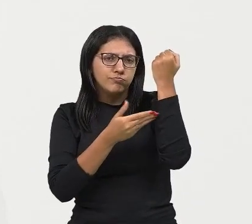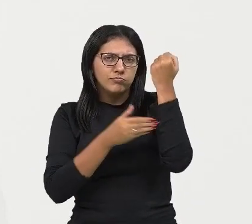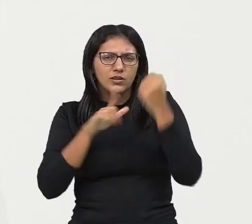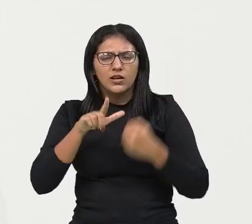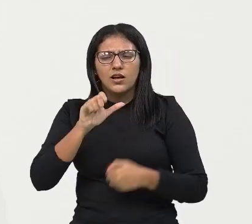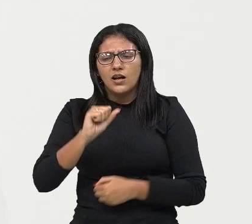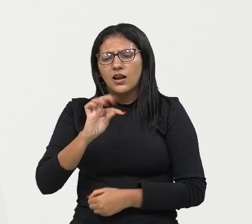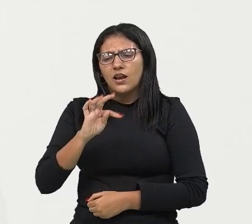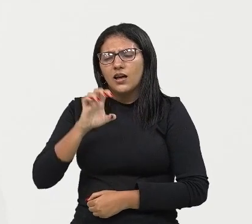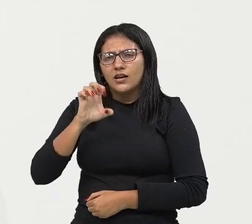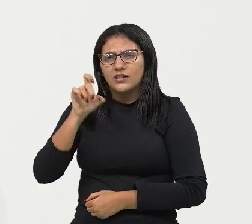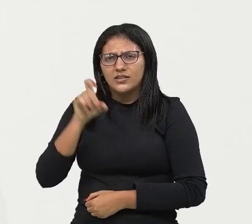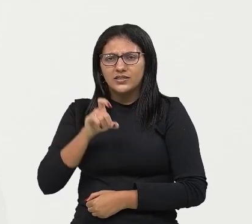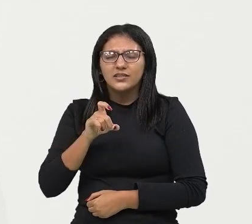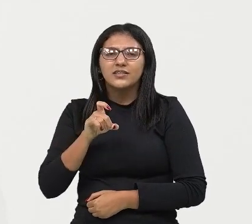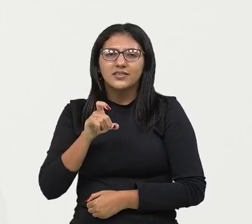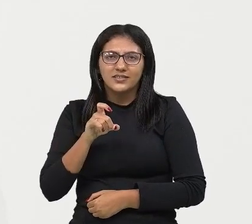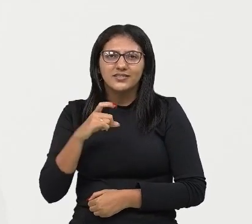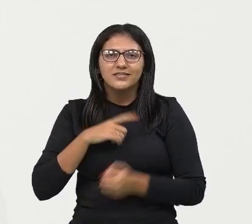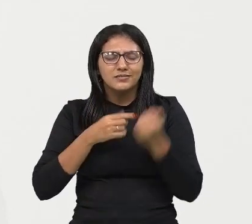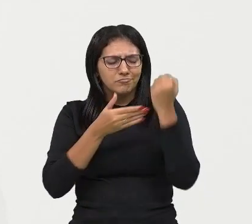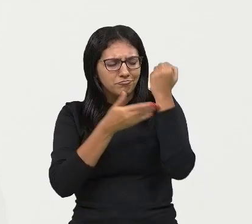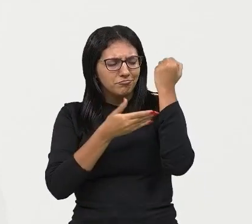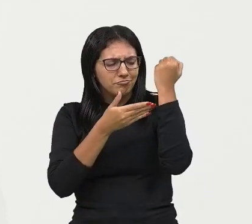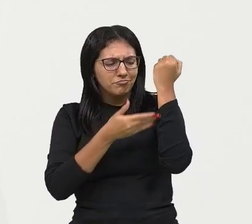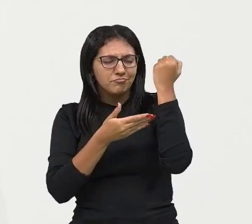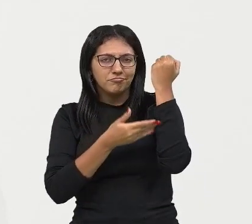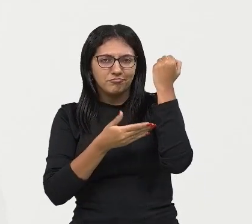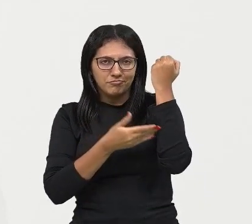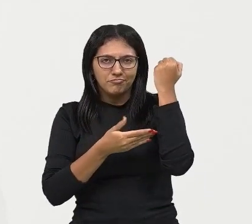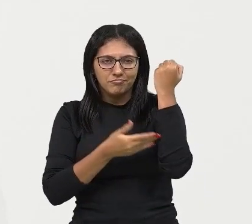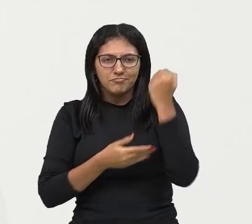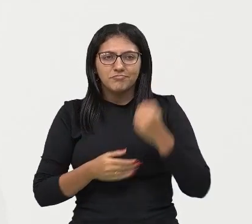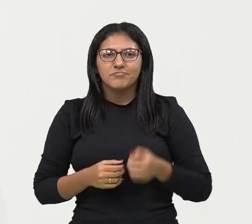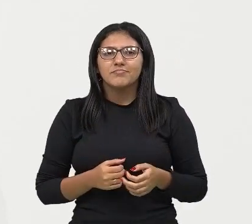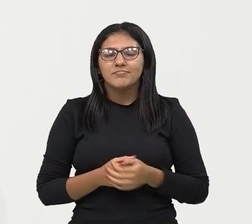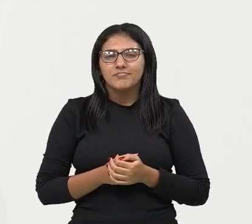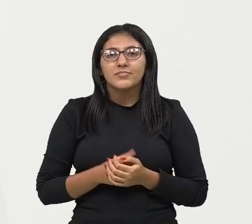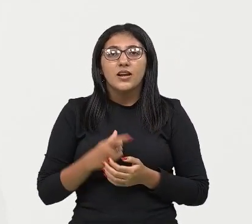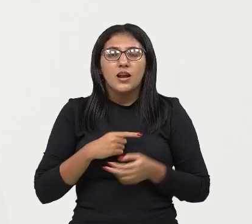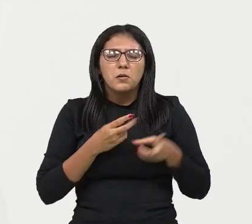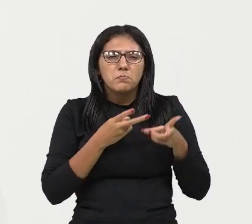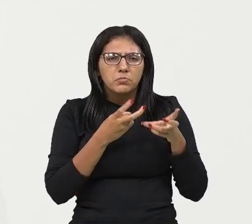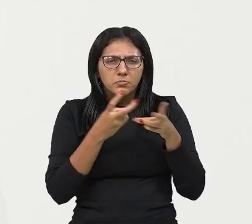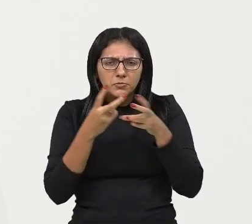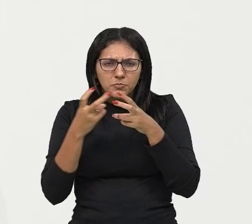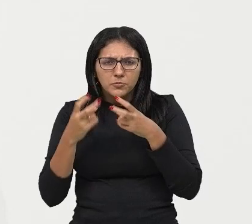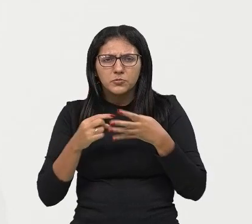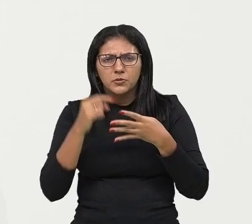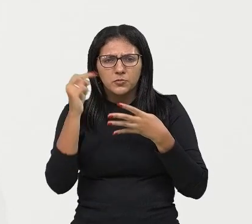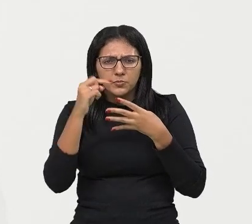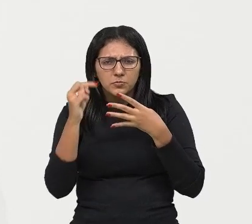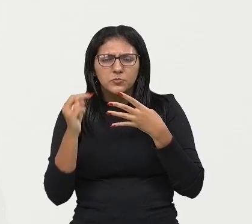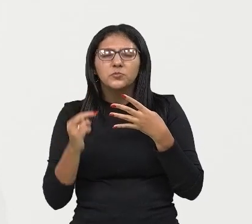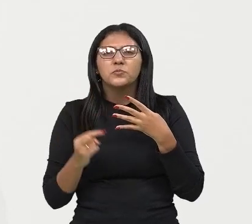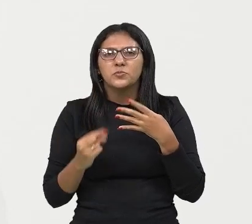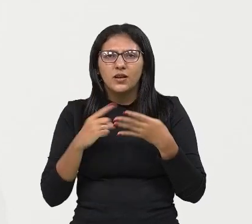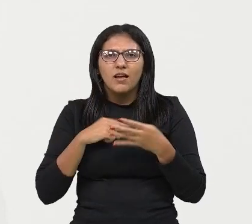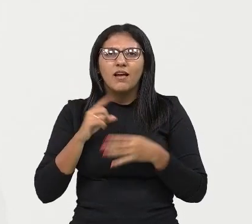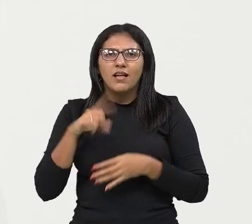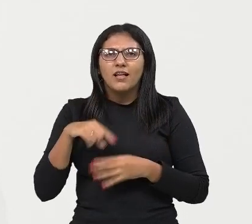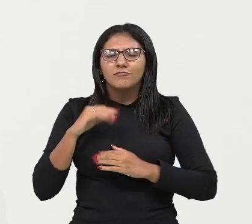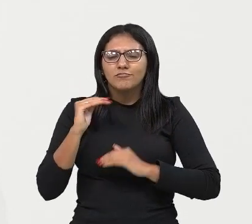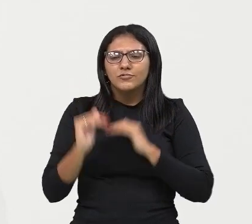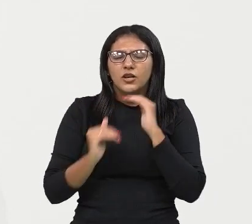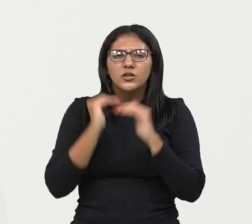látex, né? Através das seringueiras, ok? Então, a gente acaba observando, né, todo esse desenvolvimento